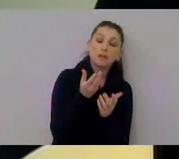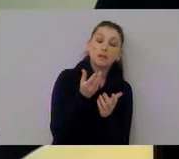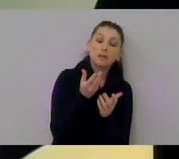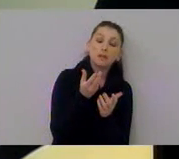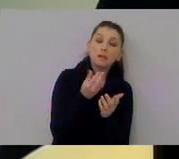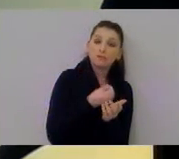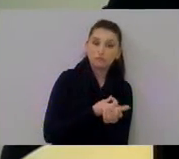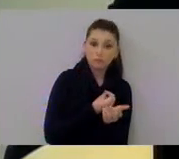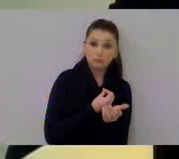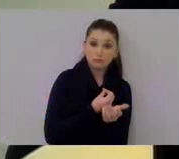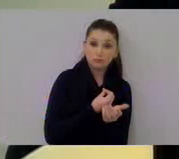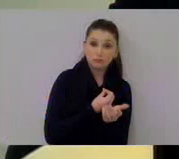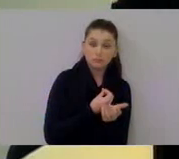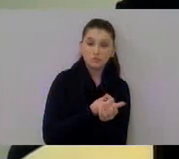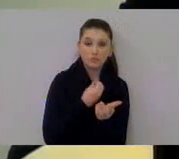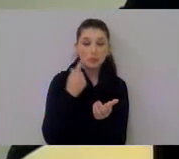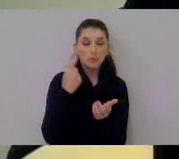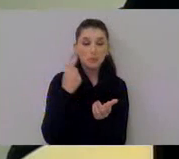só fez